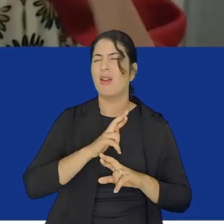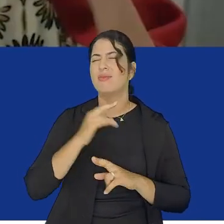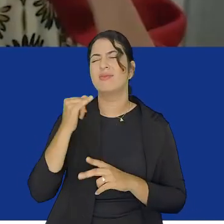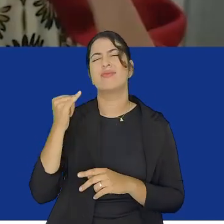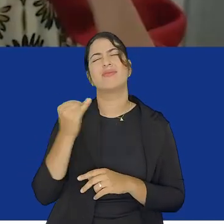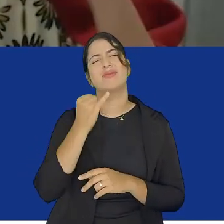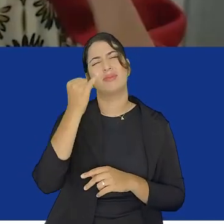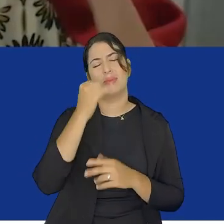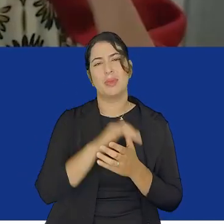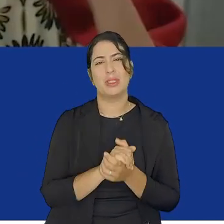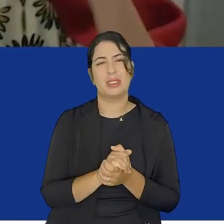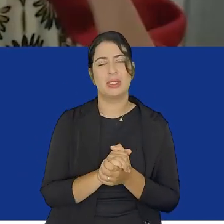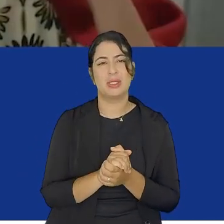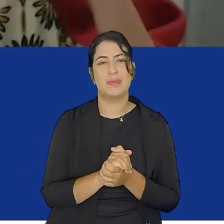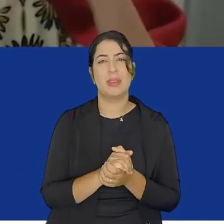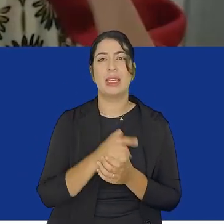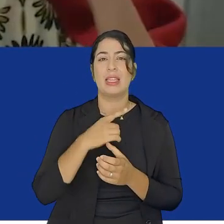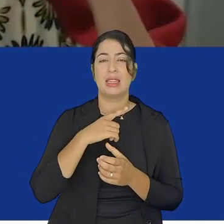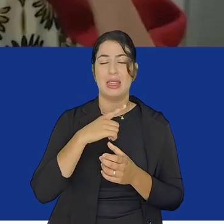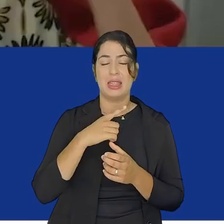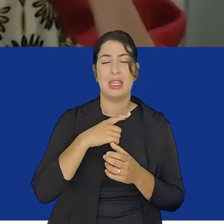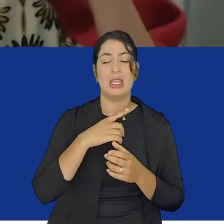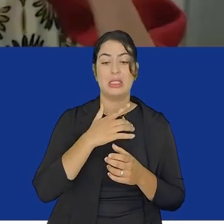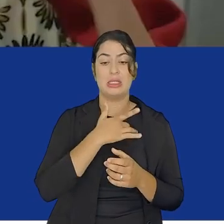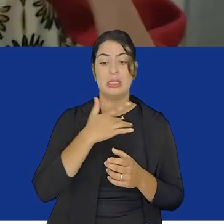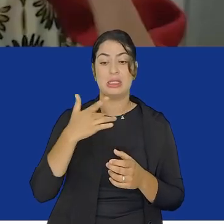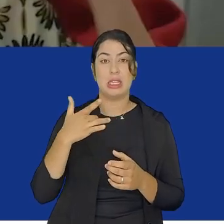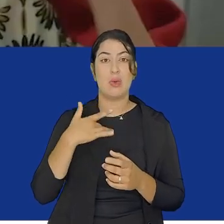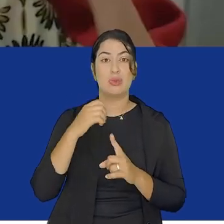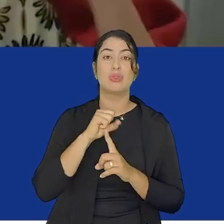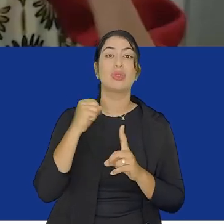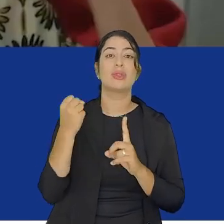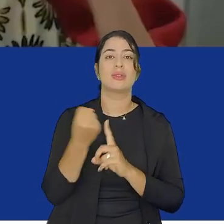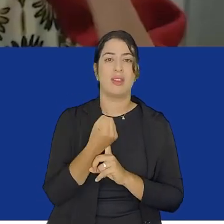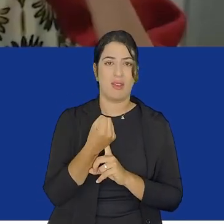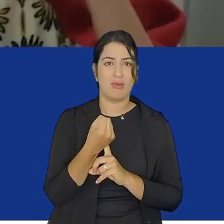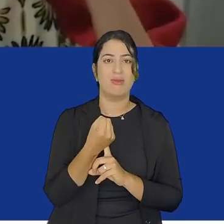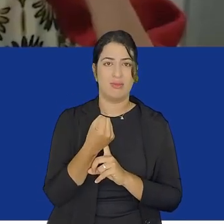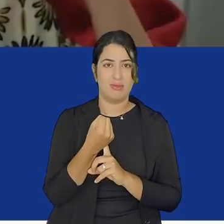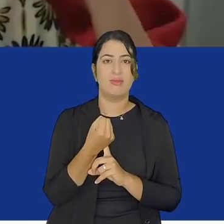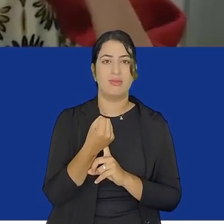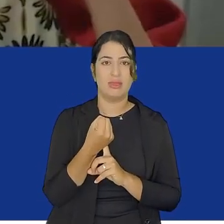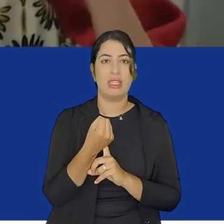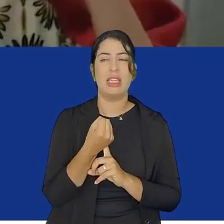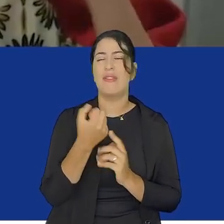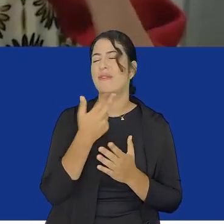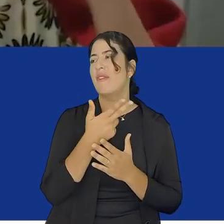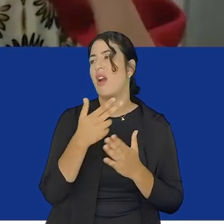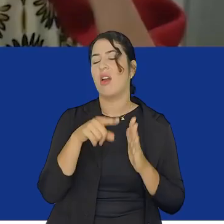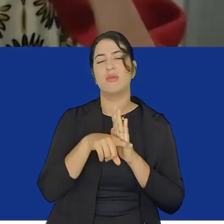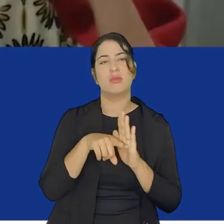mais visibilidade, que é da saúde social, quer dizer, a saúde das relações. Como está a saúde das relações? E aí tem várias